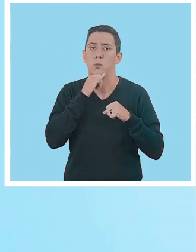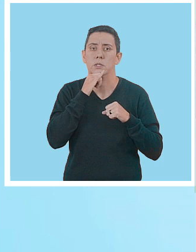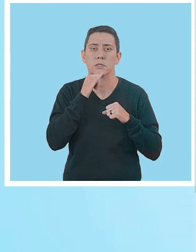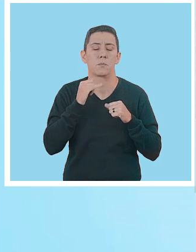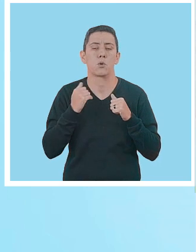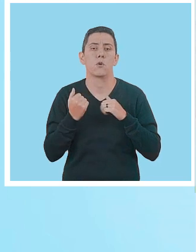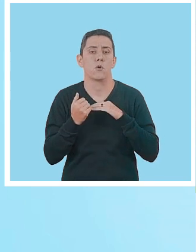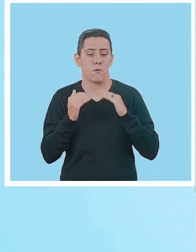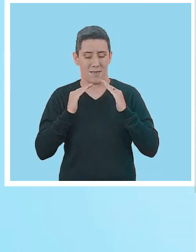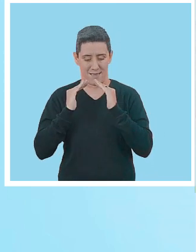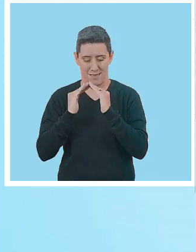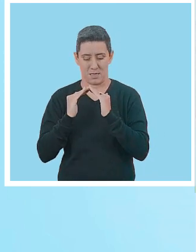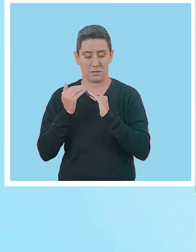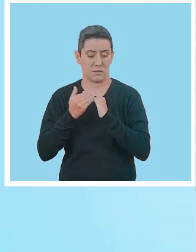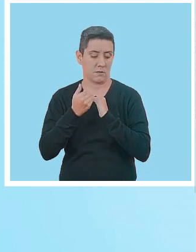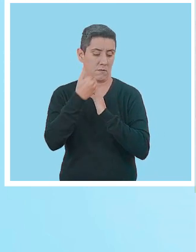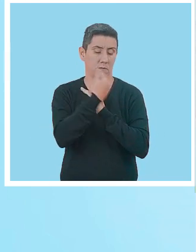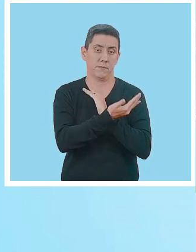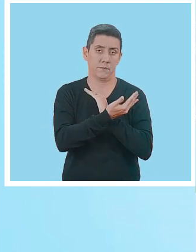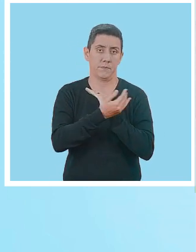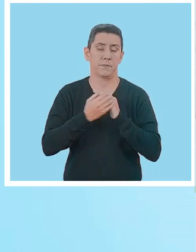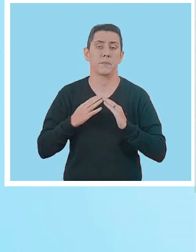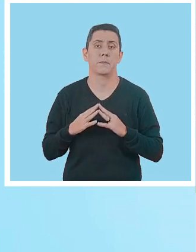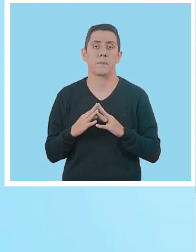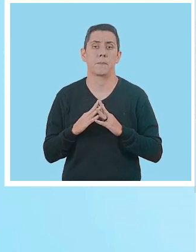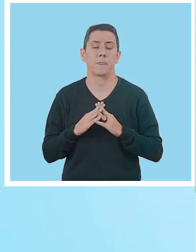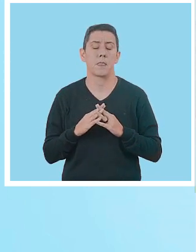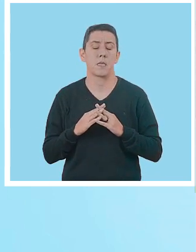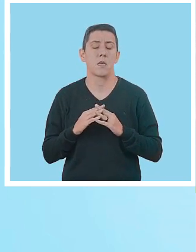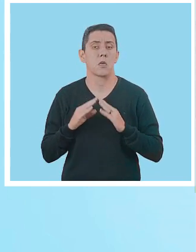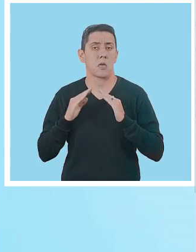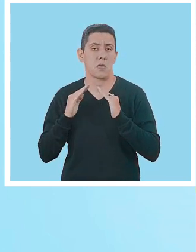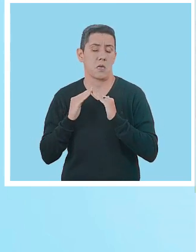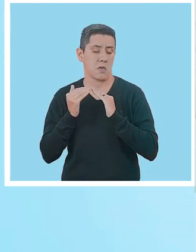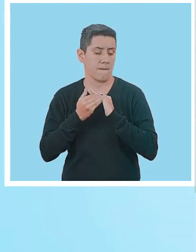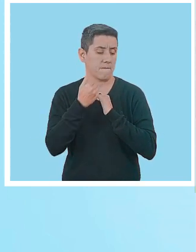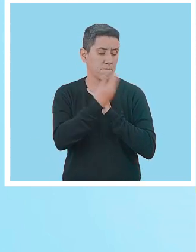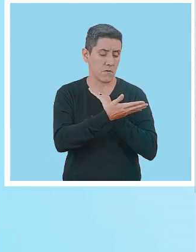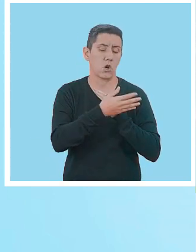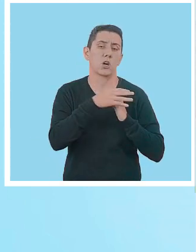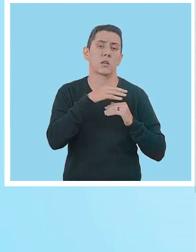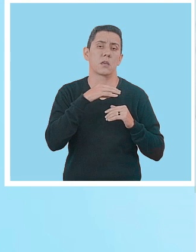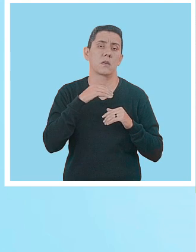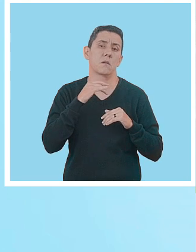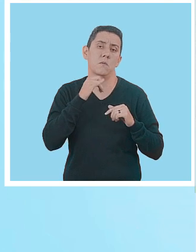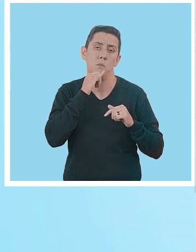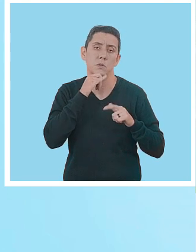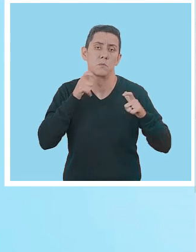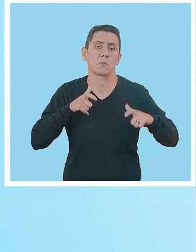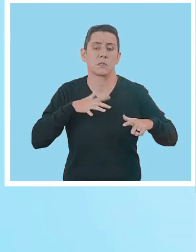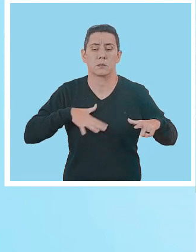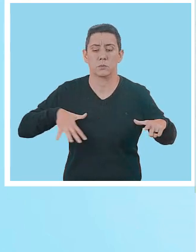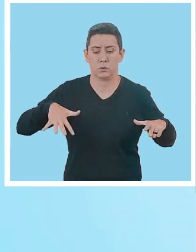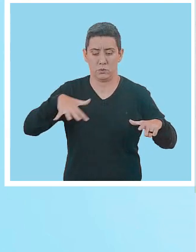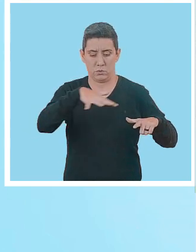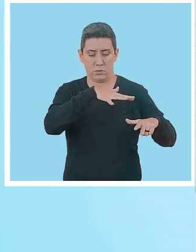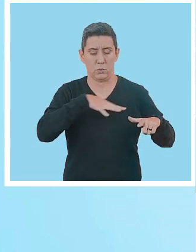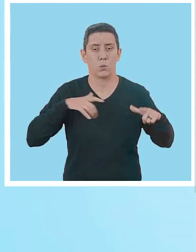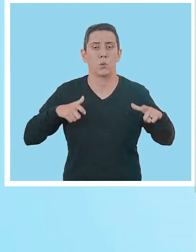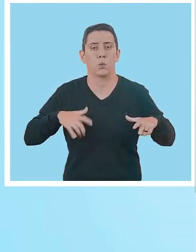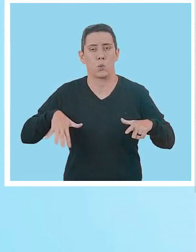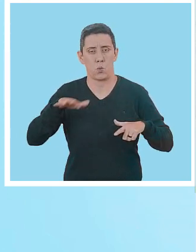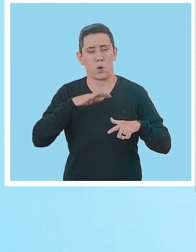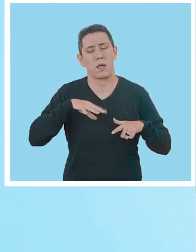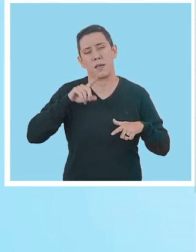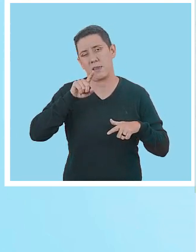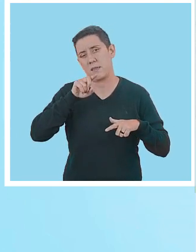posso fazer em outros locais mas dentro da mesma área de concessão eu vou